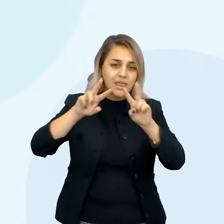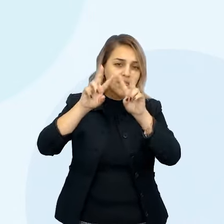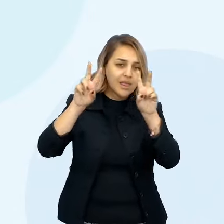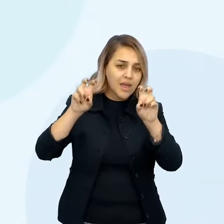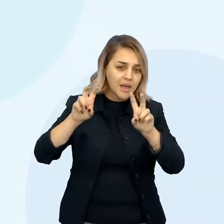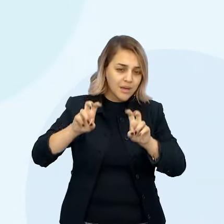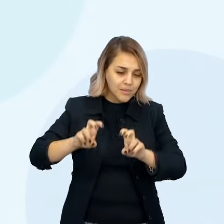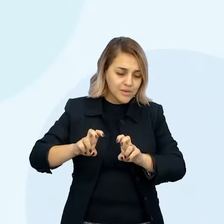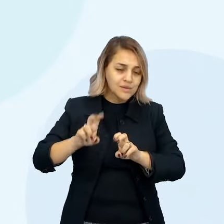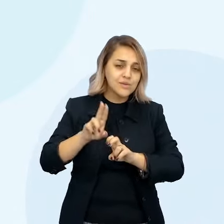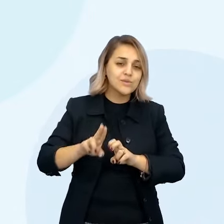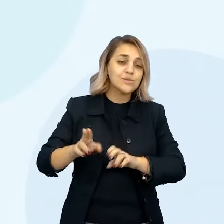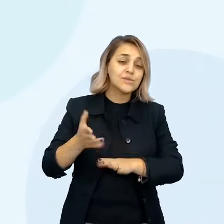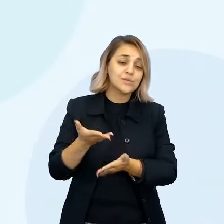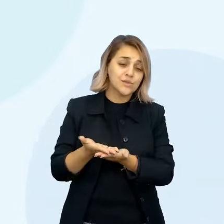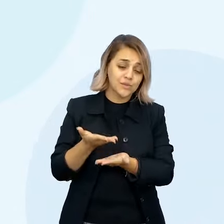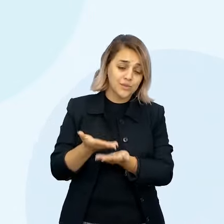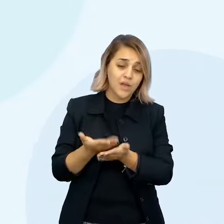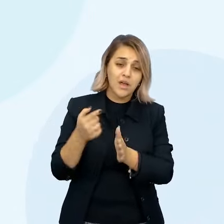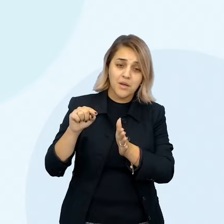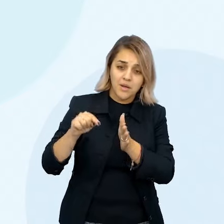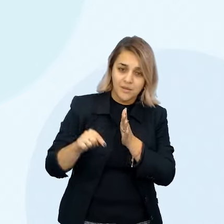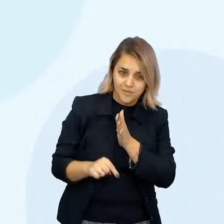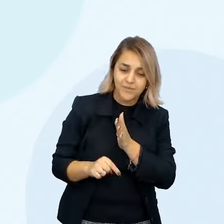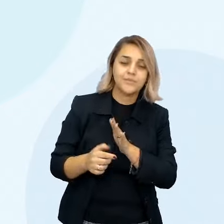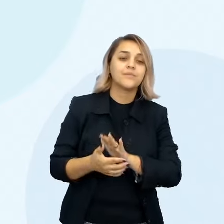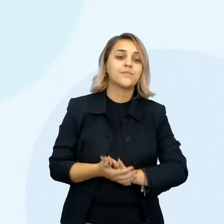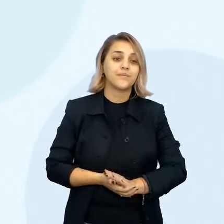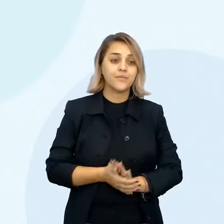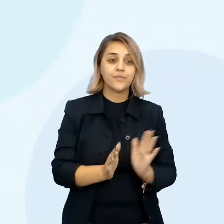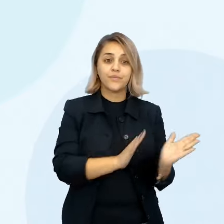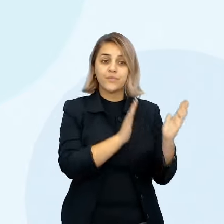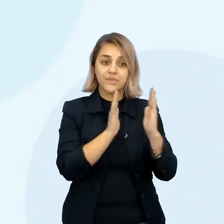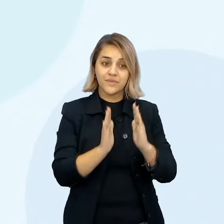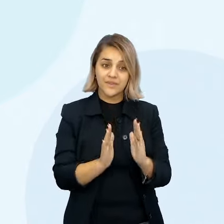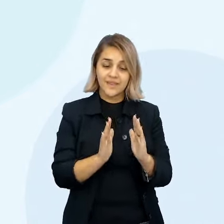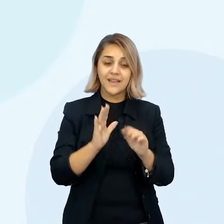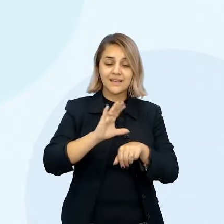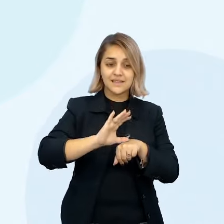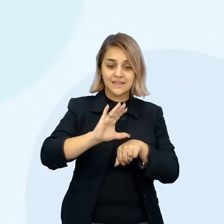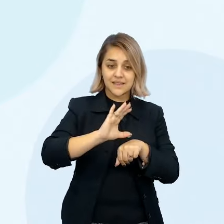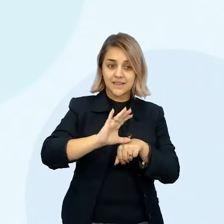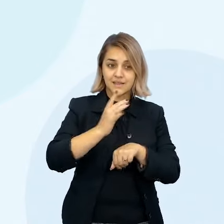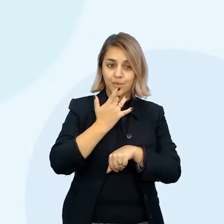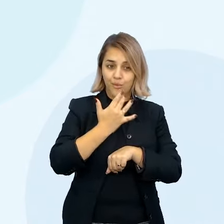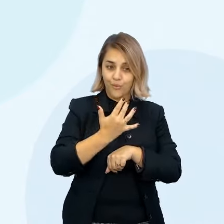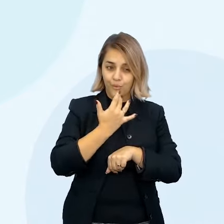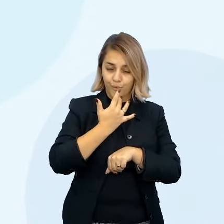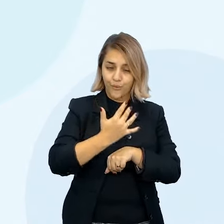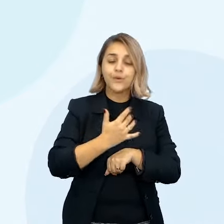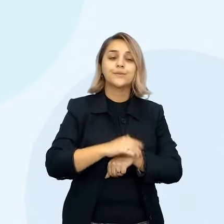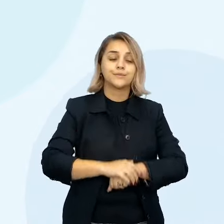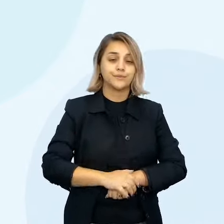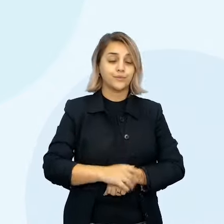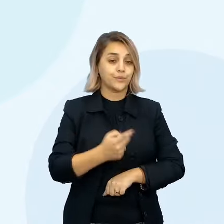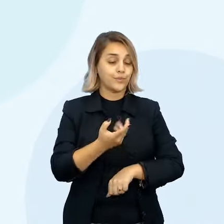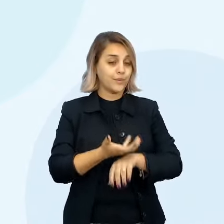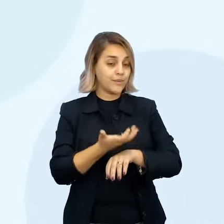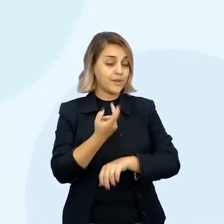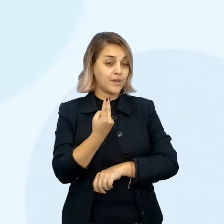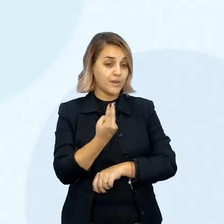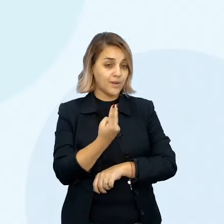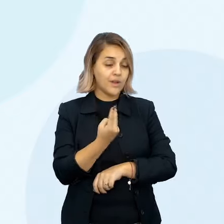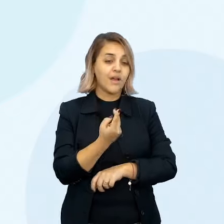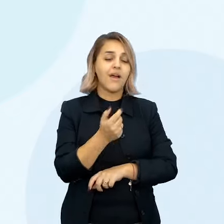nos componentes deste aprofundamento. Já o componente 2, que é o I de cinza, os estudantes